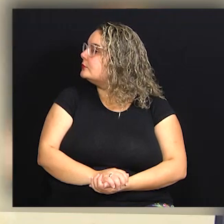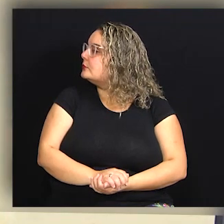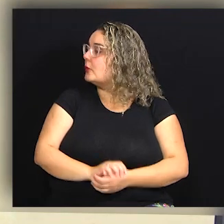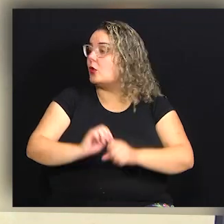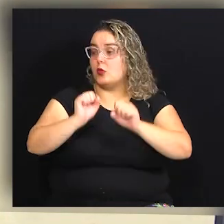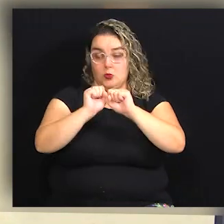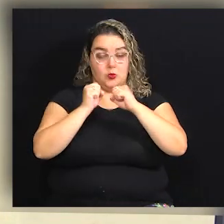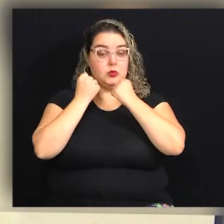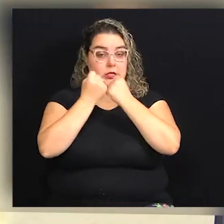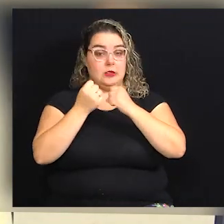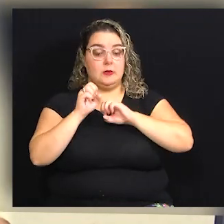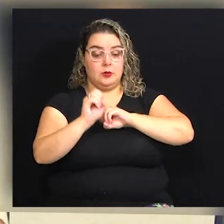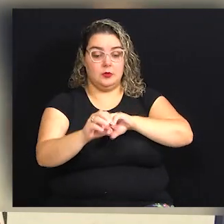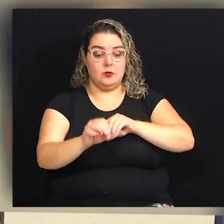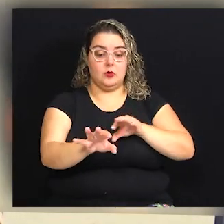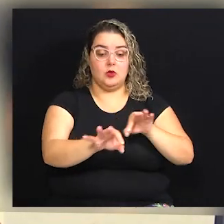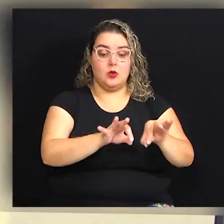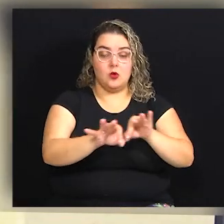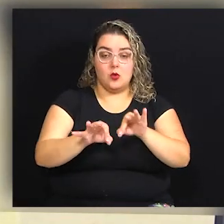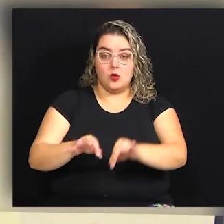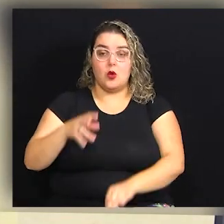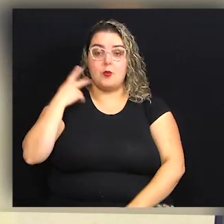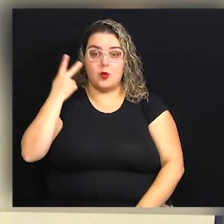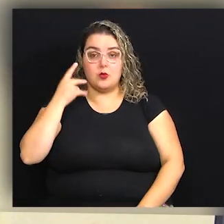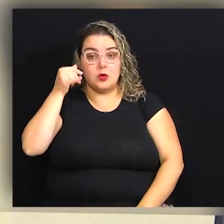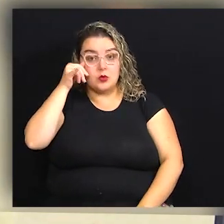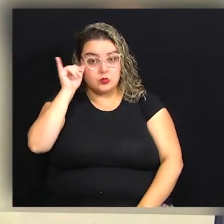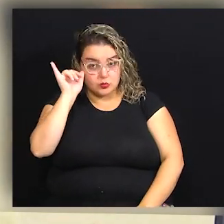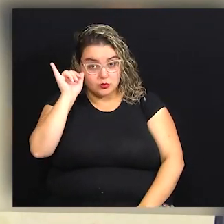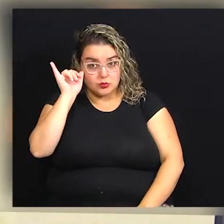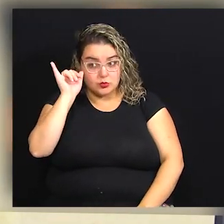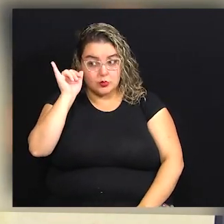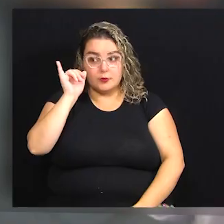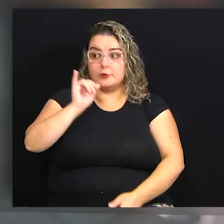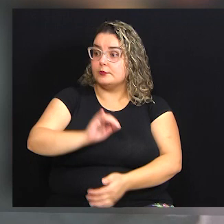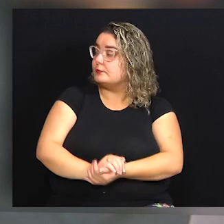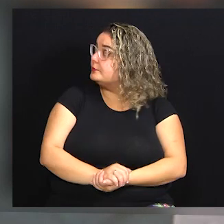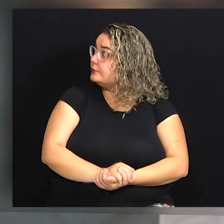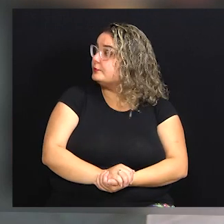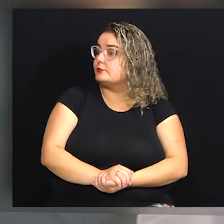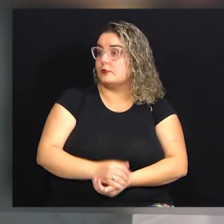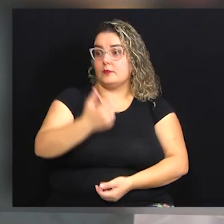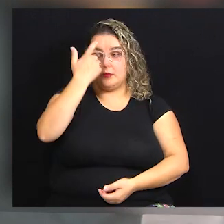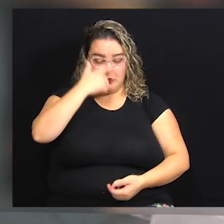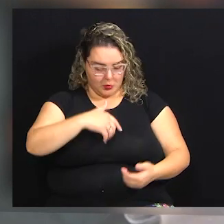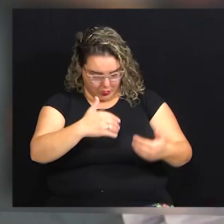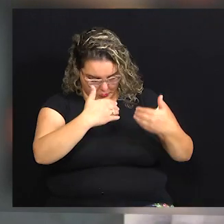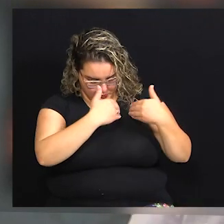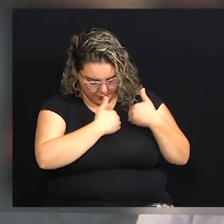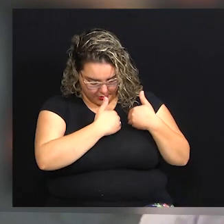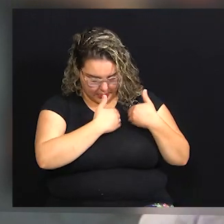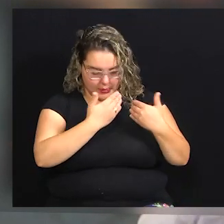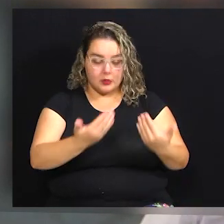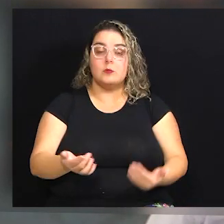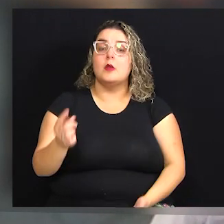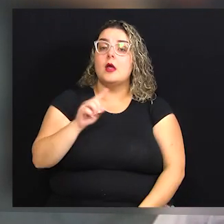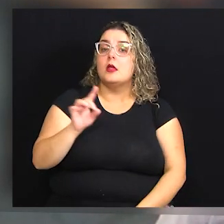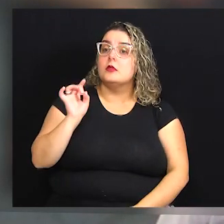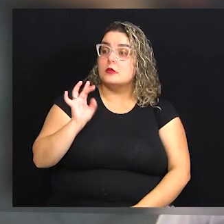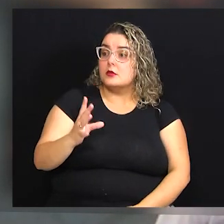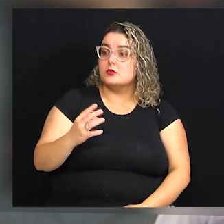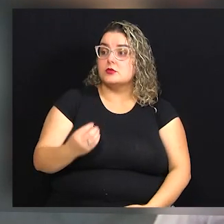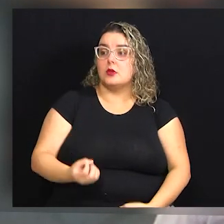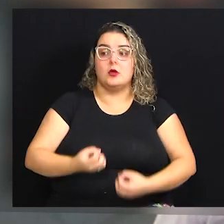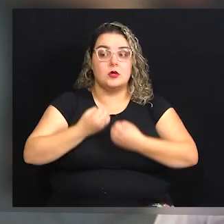O seminário educacional foi organizado pelo vereador Paulo Búfalo. Fiquei responsável por não só